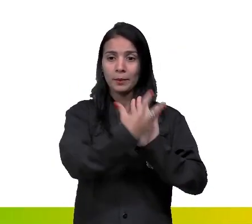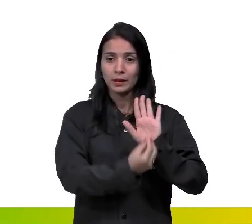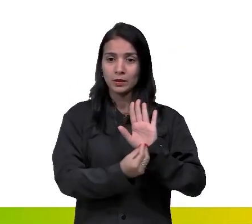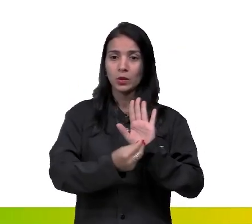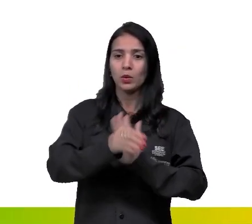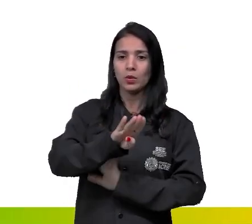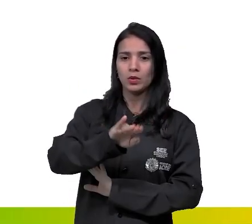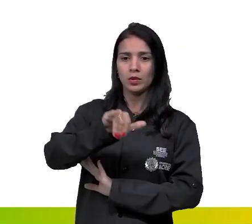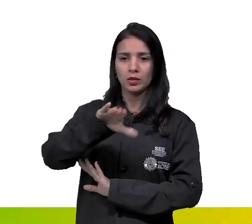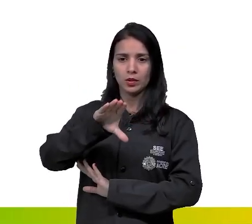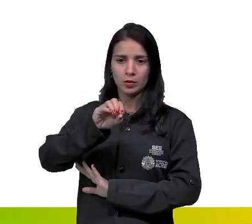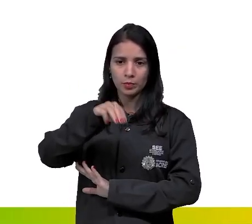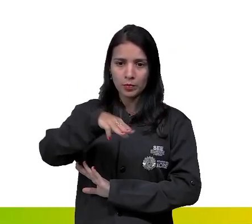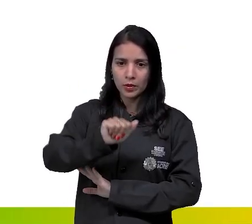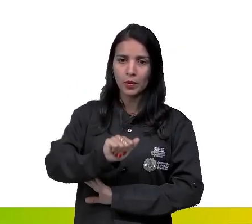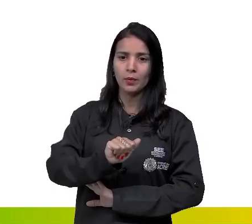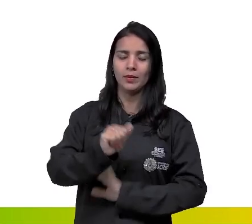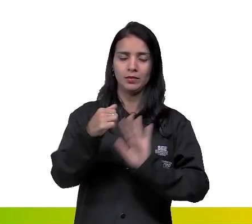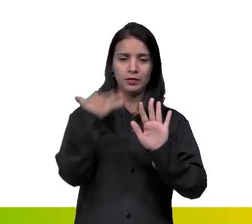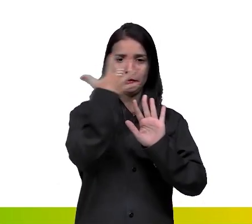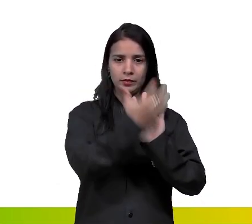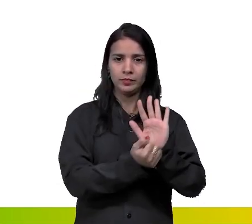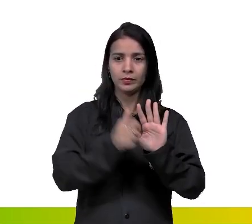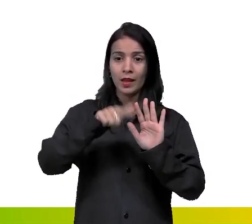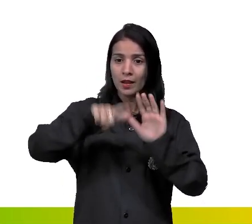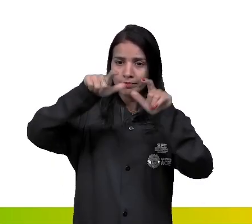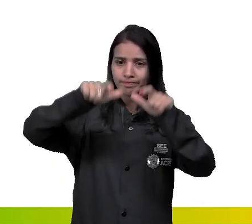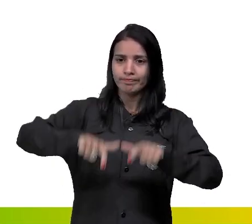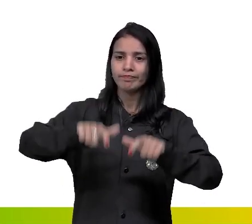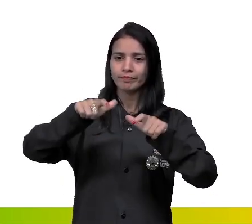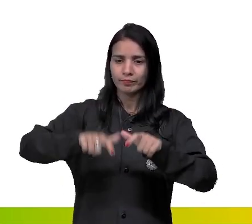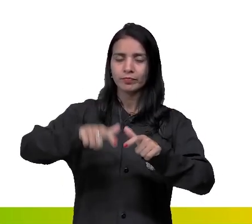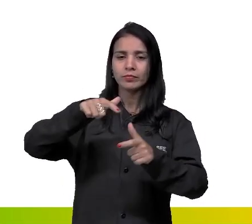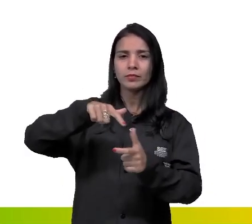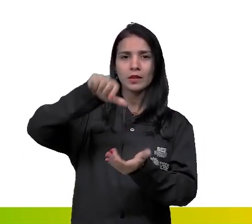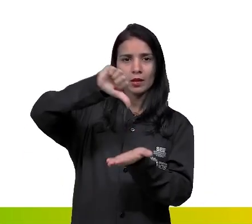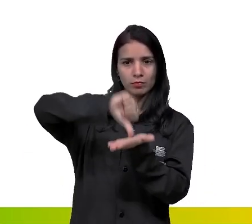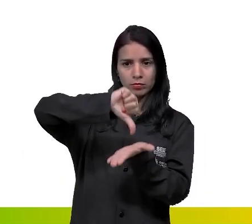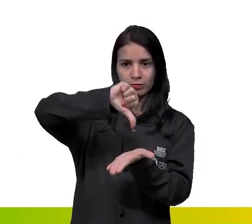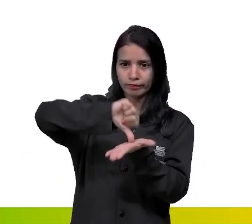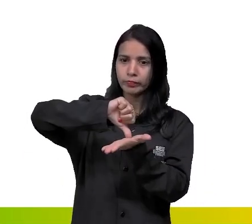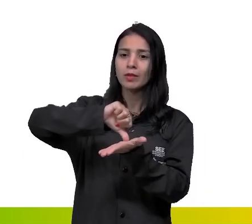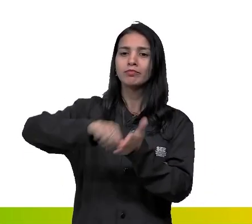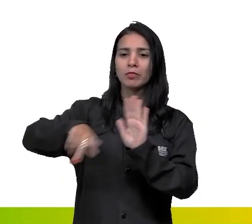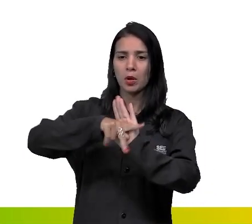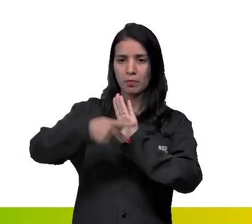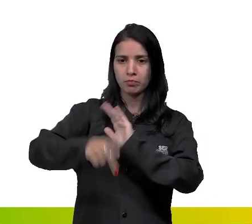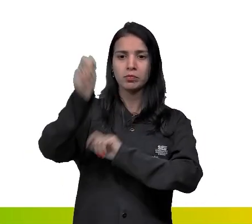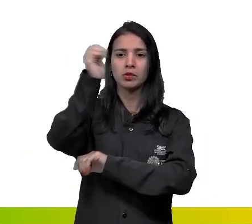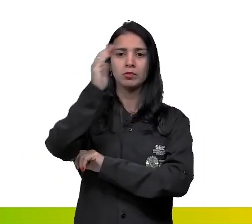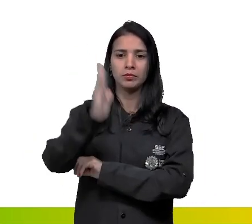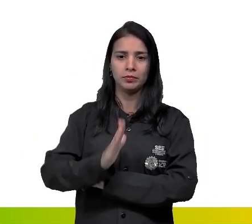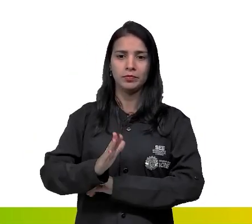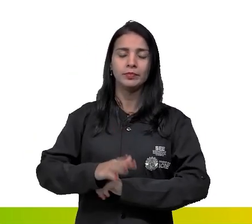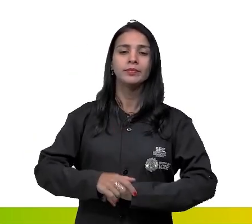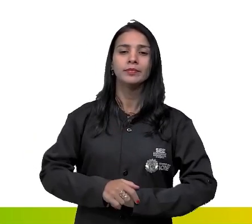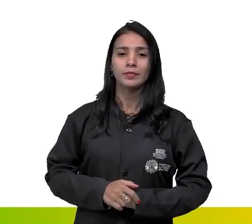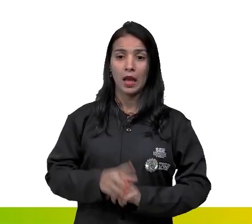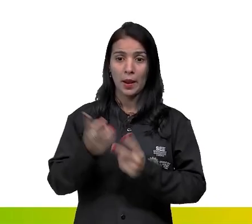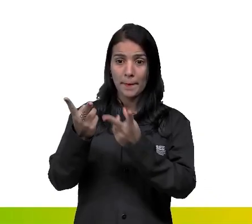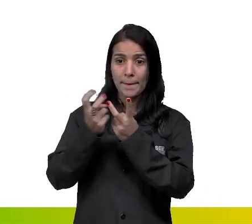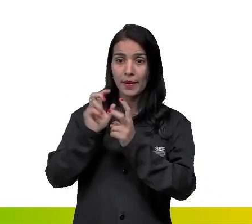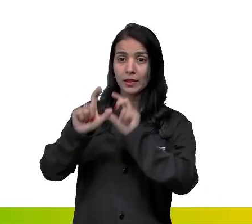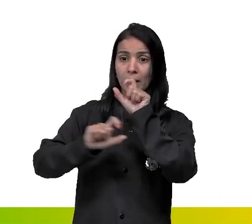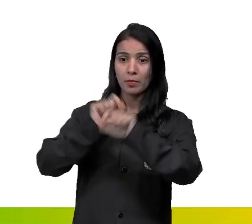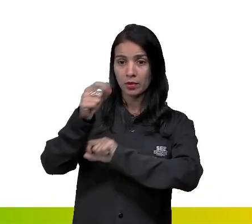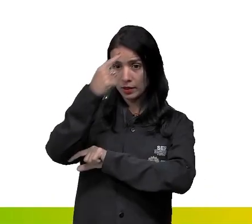Amazônia. Essa é a localização em relação ao território brasileiro. A gente percebe na imagem que o bioma